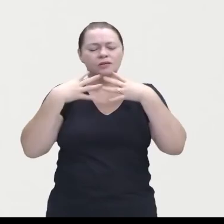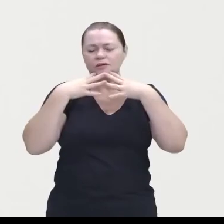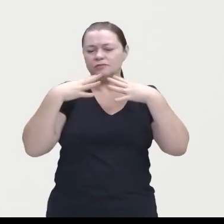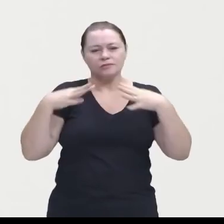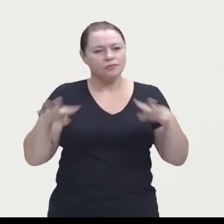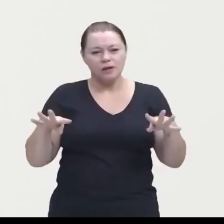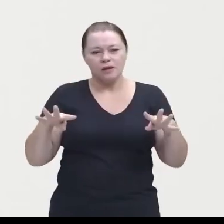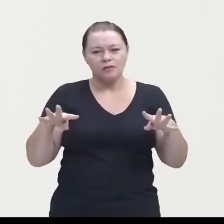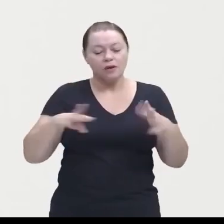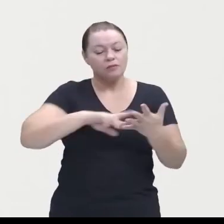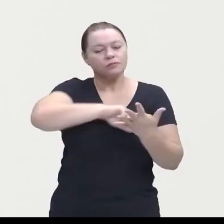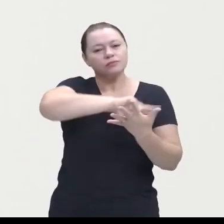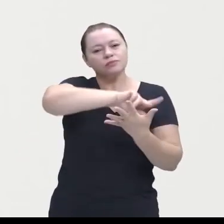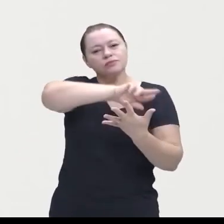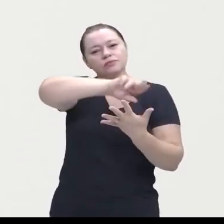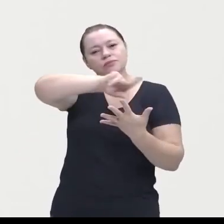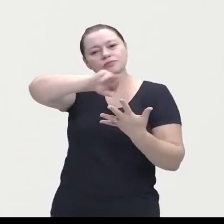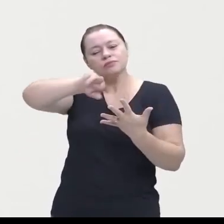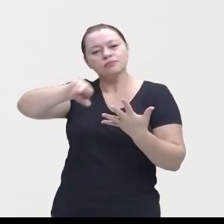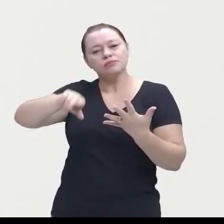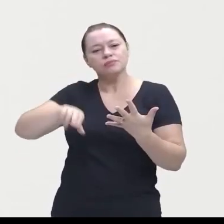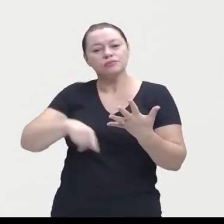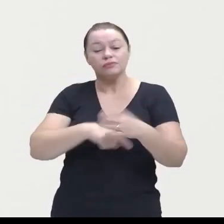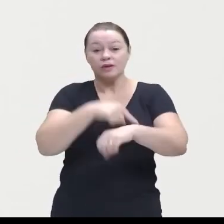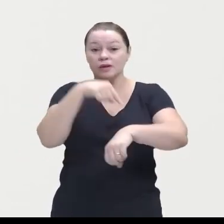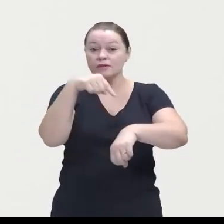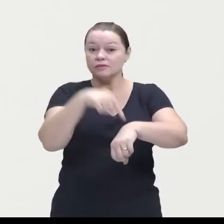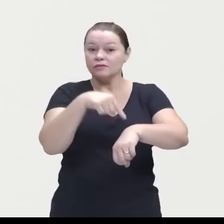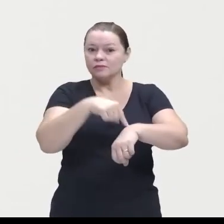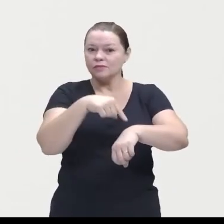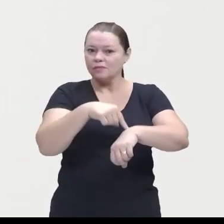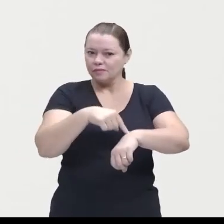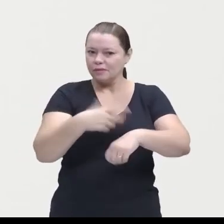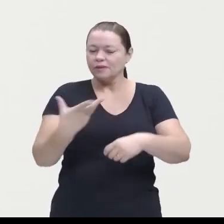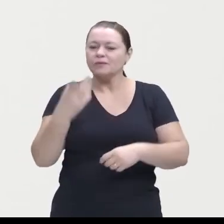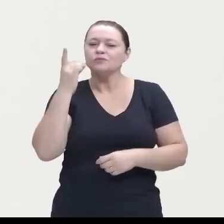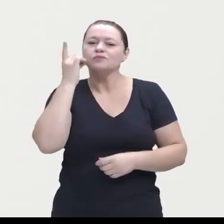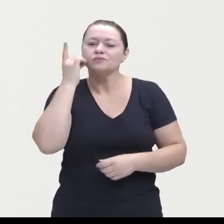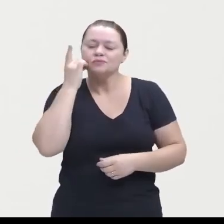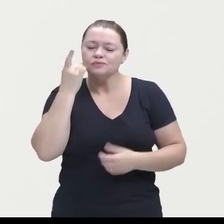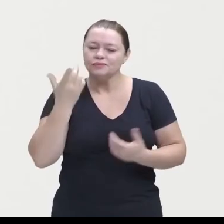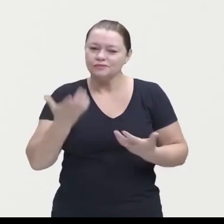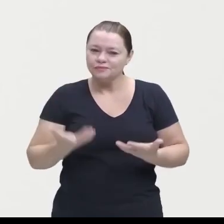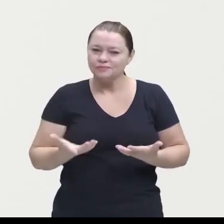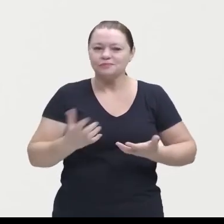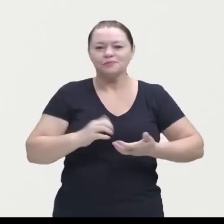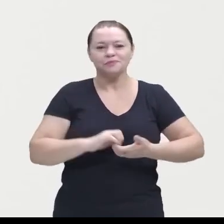em diversas situações do cotidiano.